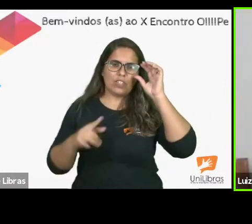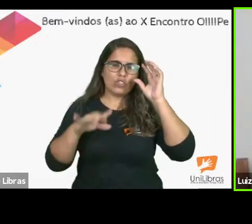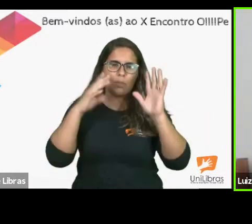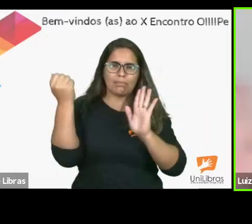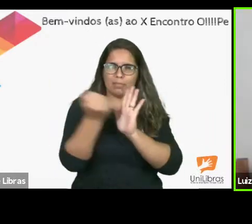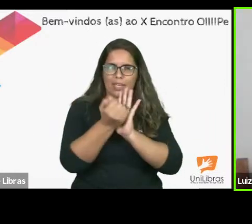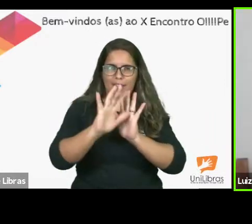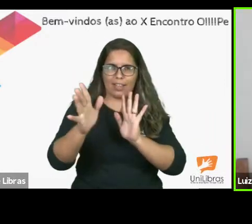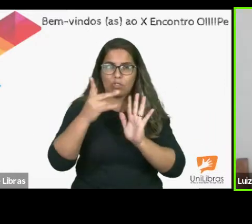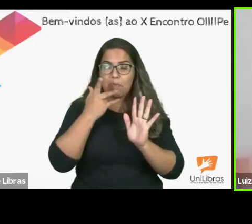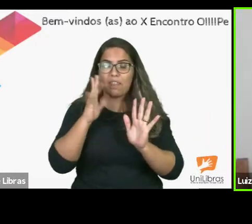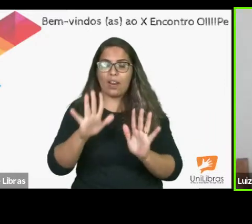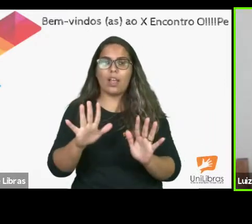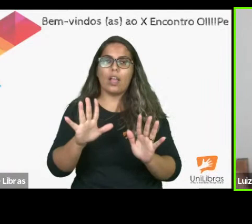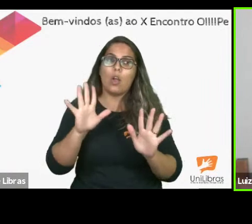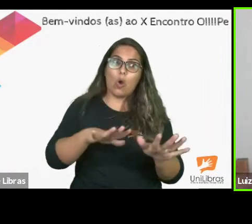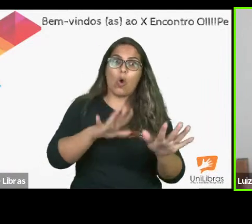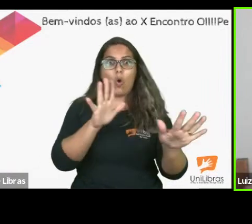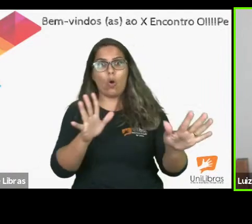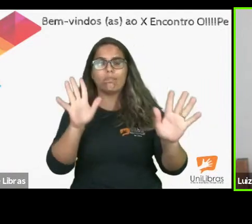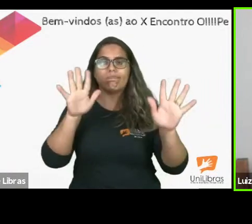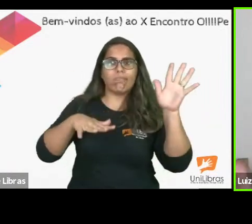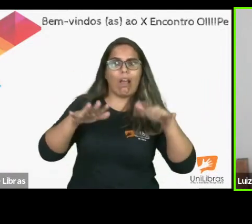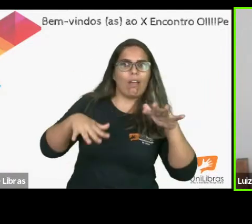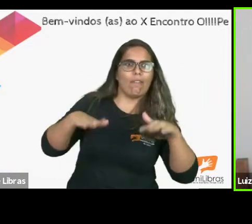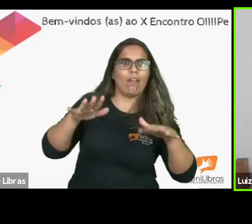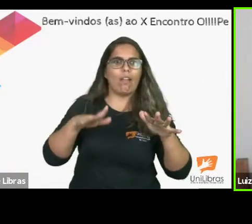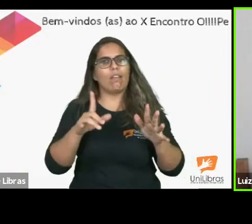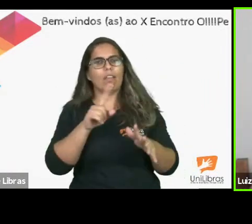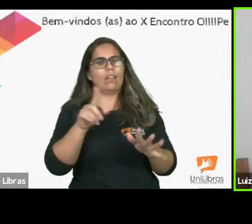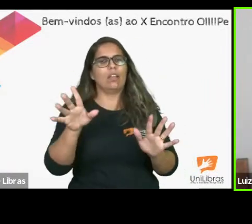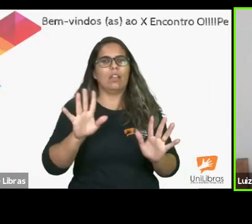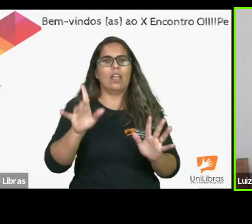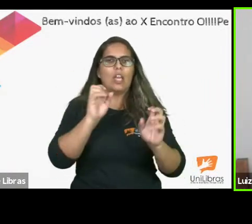não dizer, ó, vão relativizar, educar,